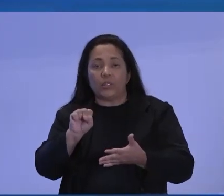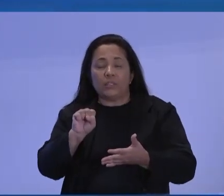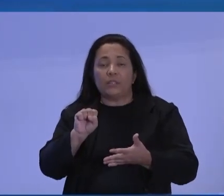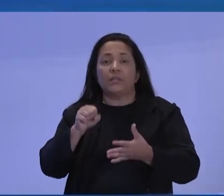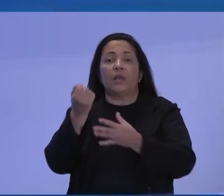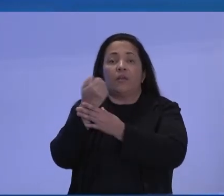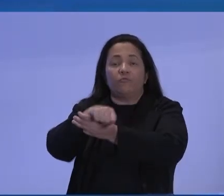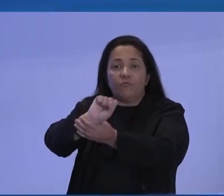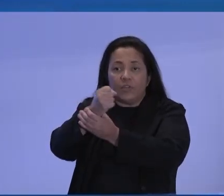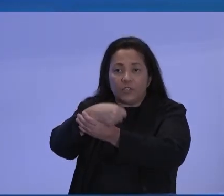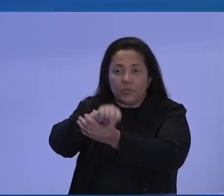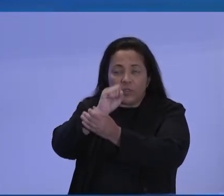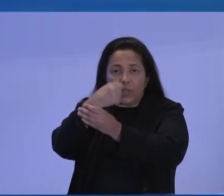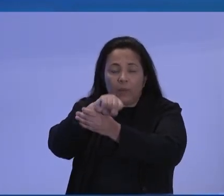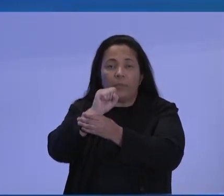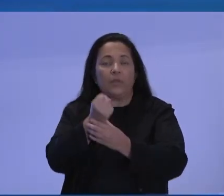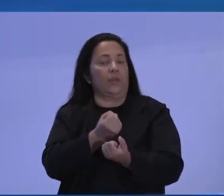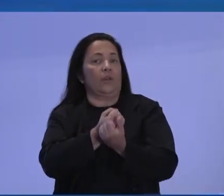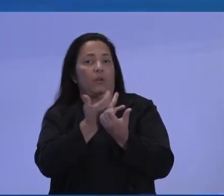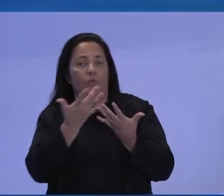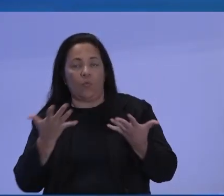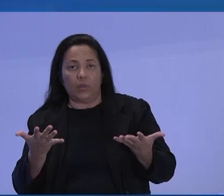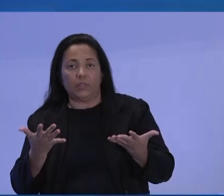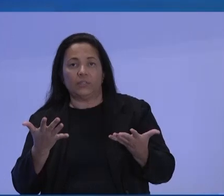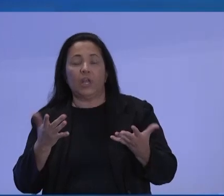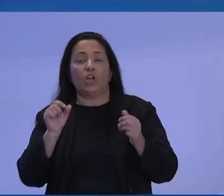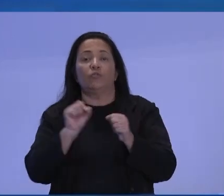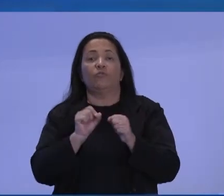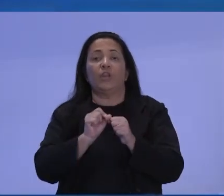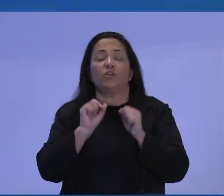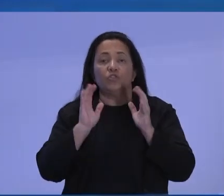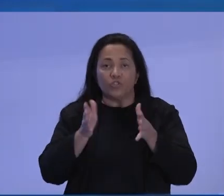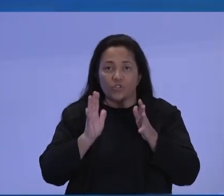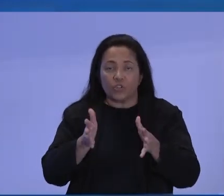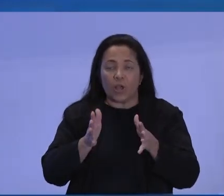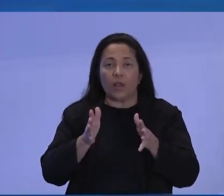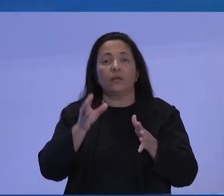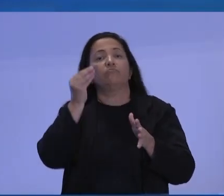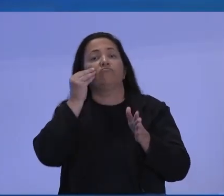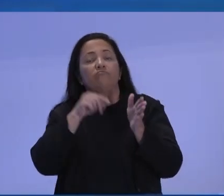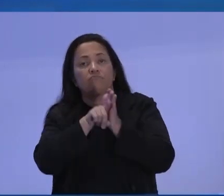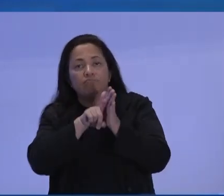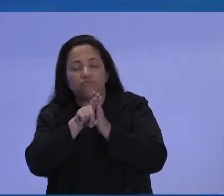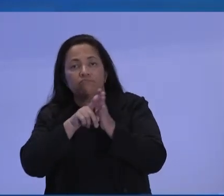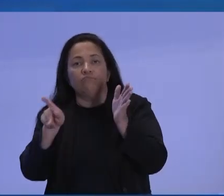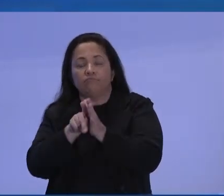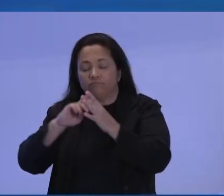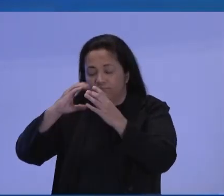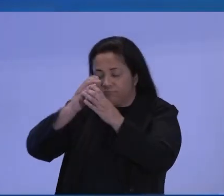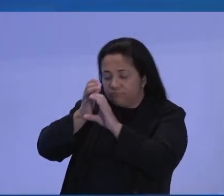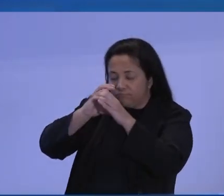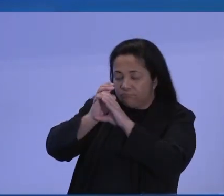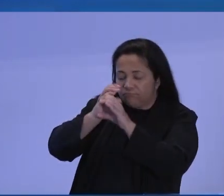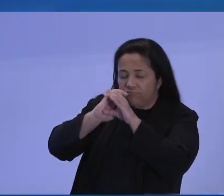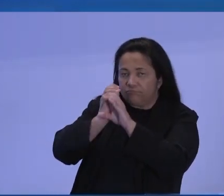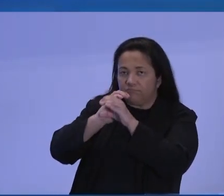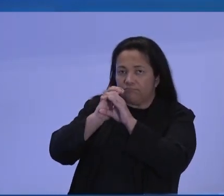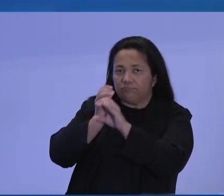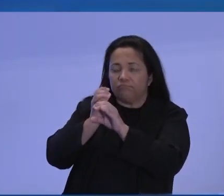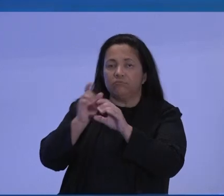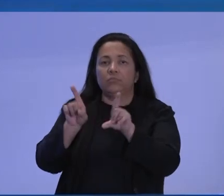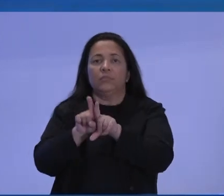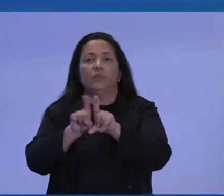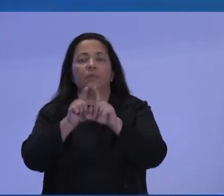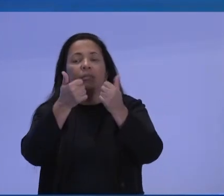fisioterapia, incluindo tratamentos complementares já realizados, resultado de exames laboratoriais, incluindo baciloscopia, e